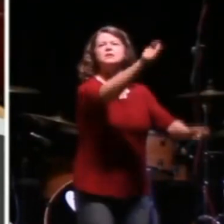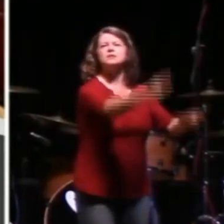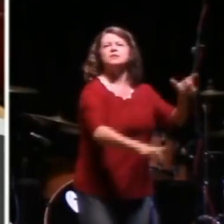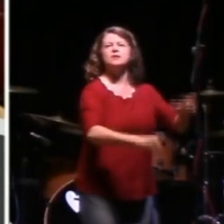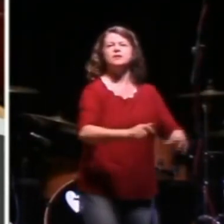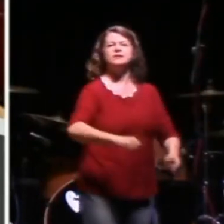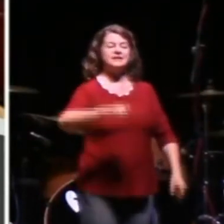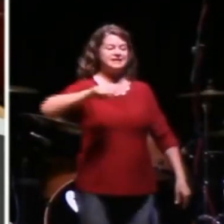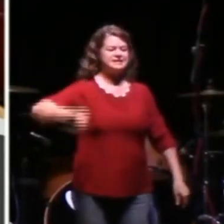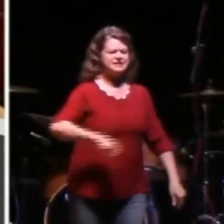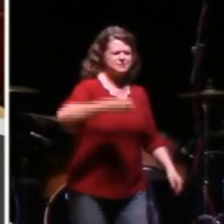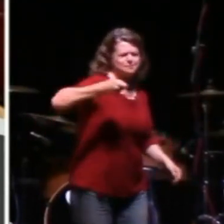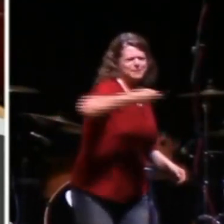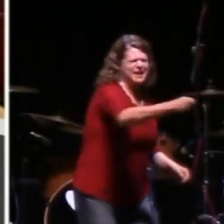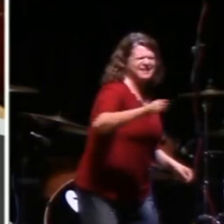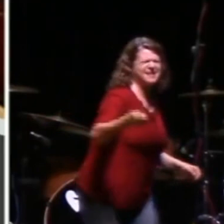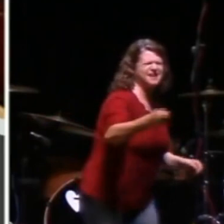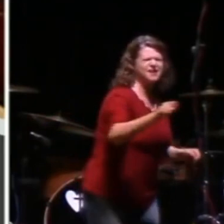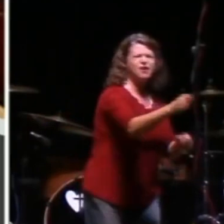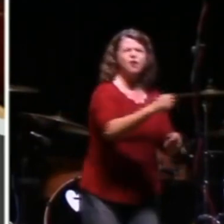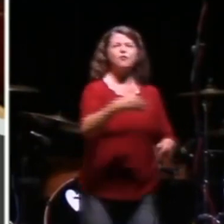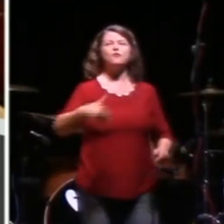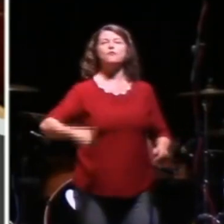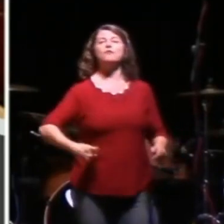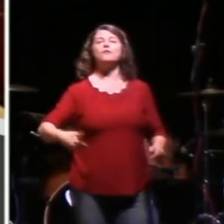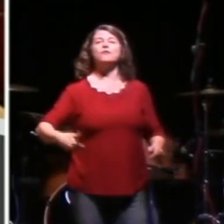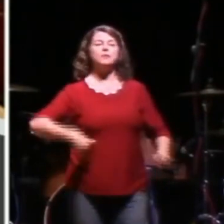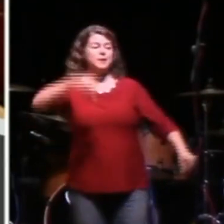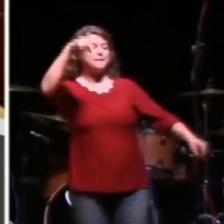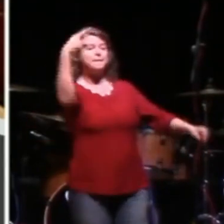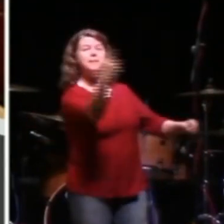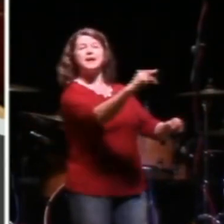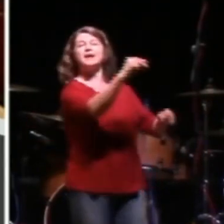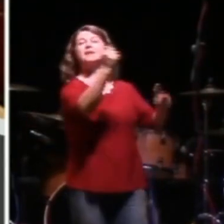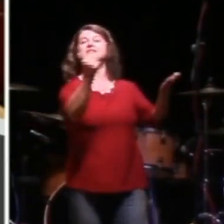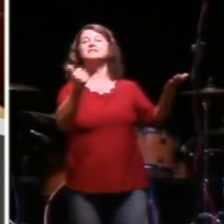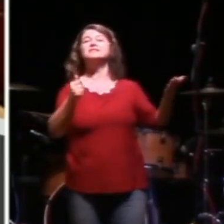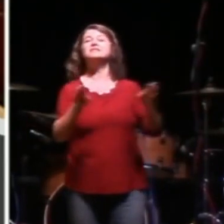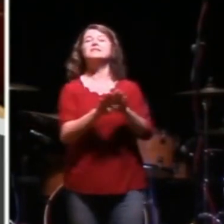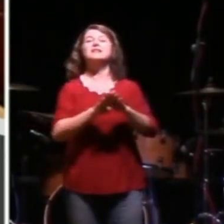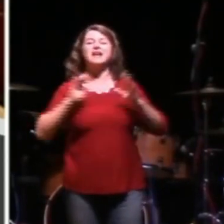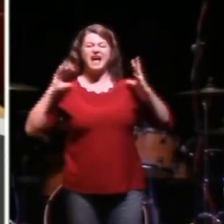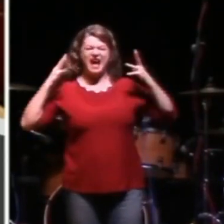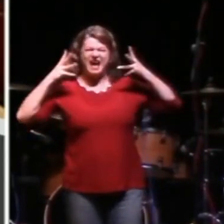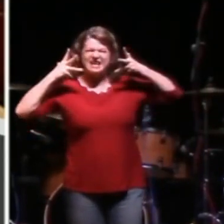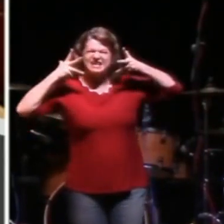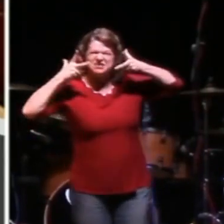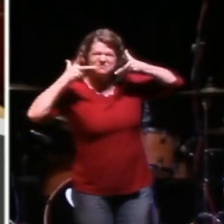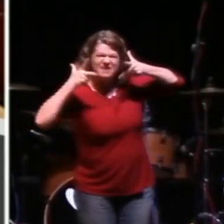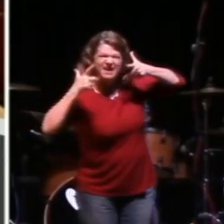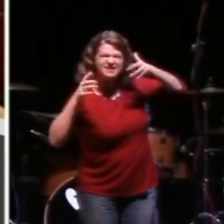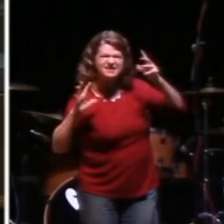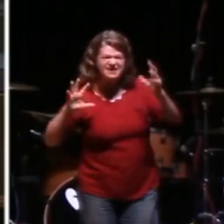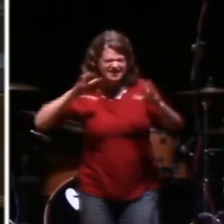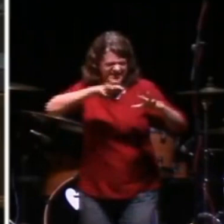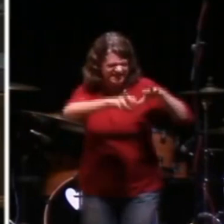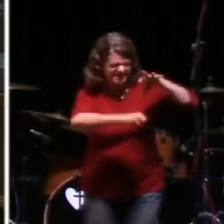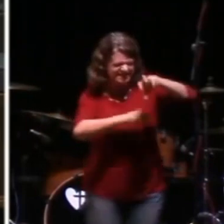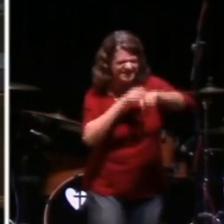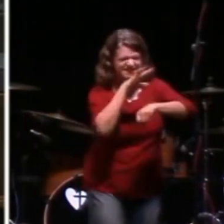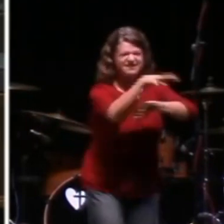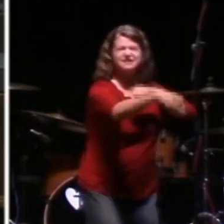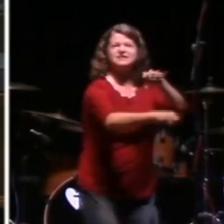pragas e por meio desses animais selvagem da terra aqui diz que a morte vai atingir o ser humano